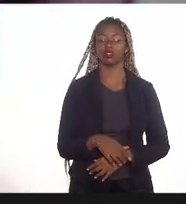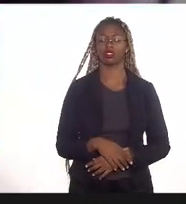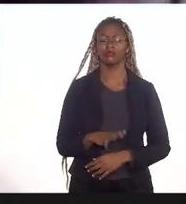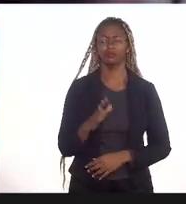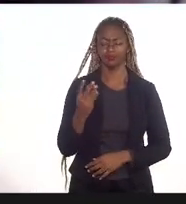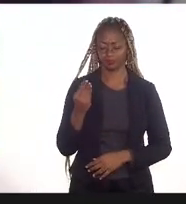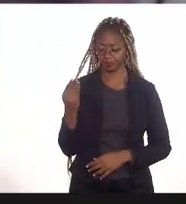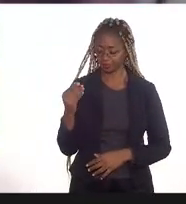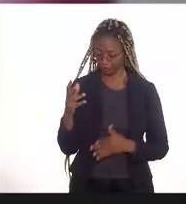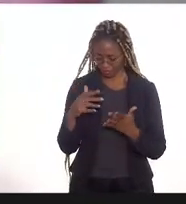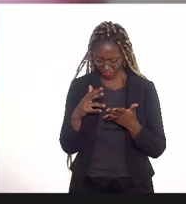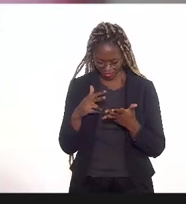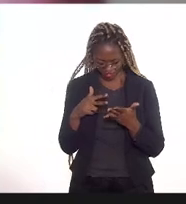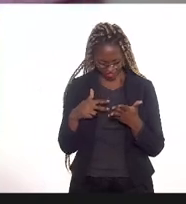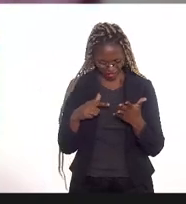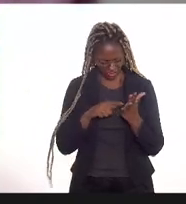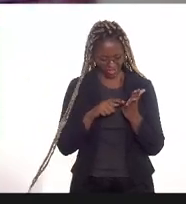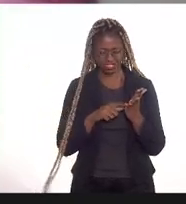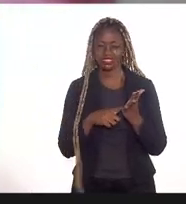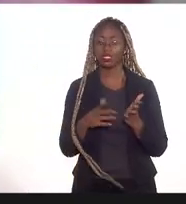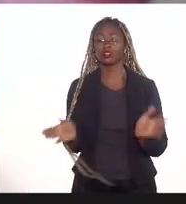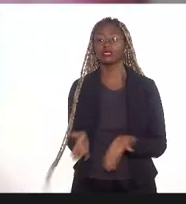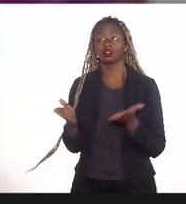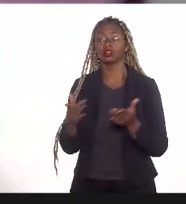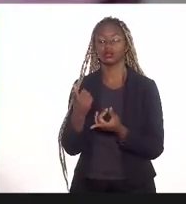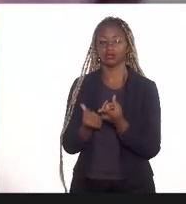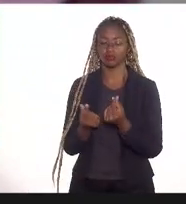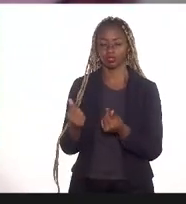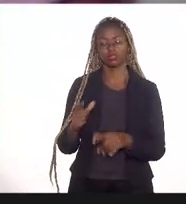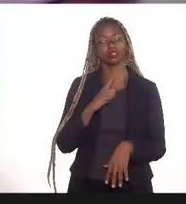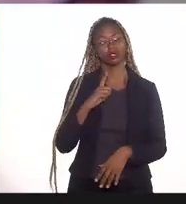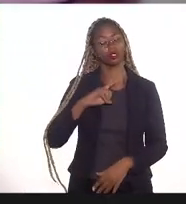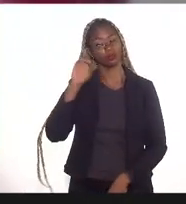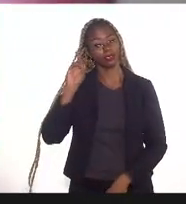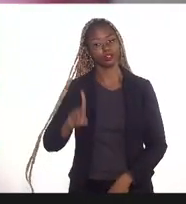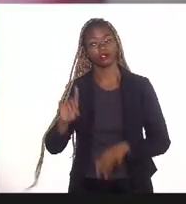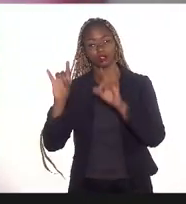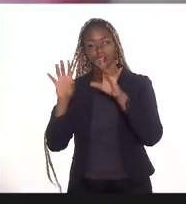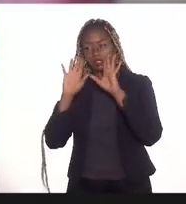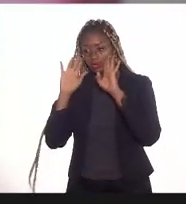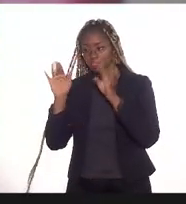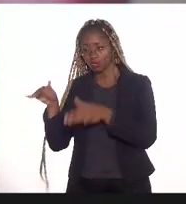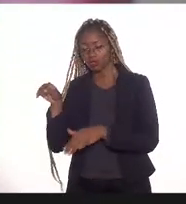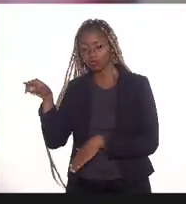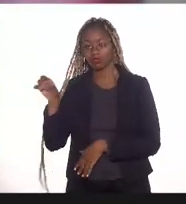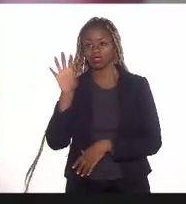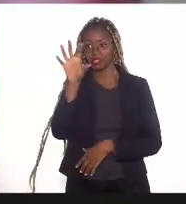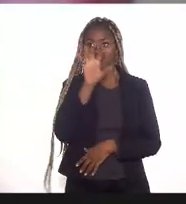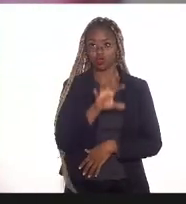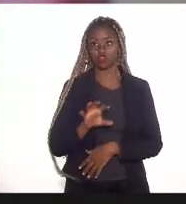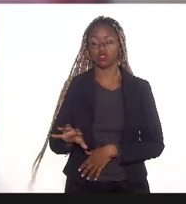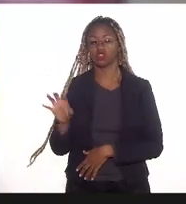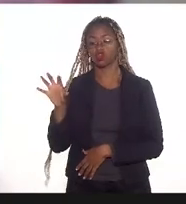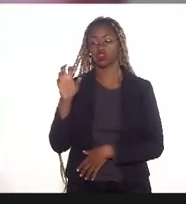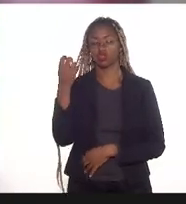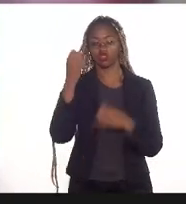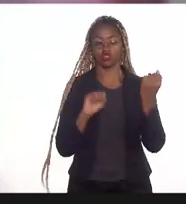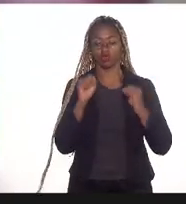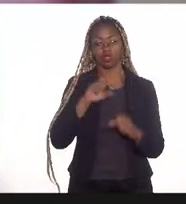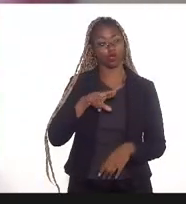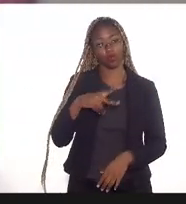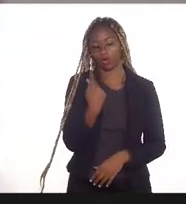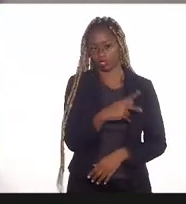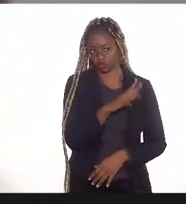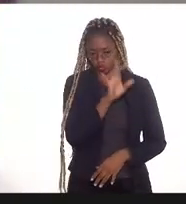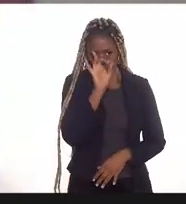é de incentivos fiscais e que há uma diretoria específica sobre distritos industriais, que não é a sua